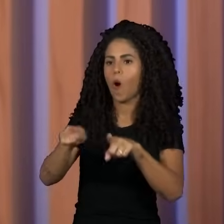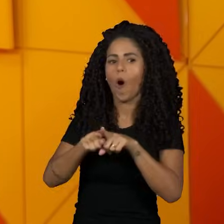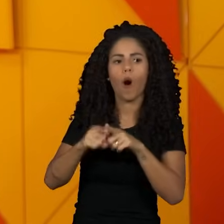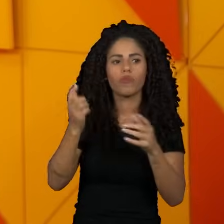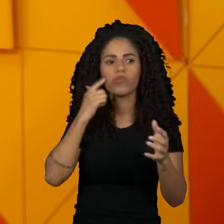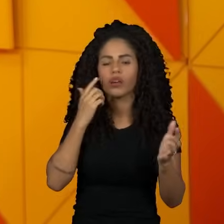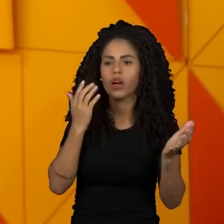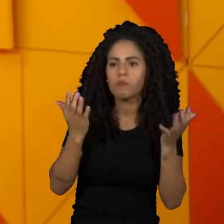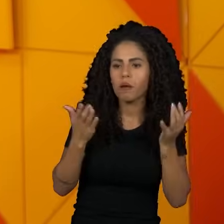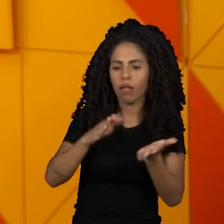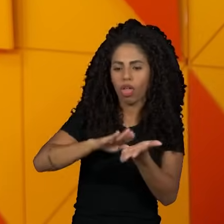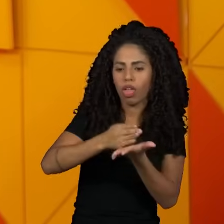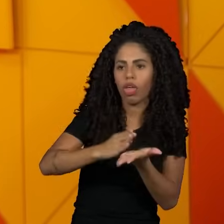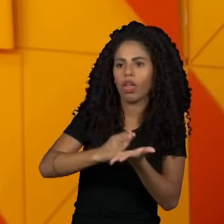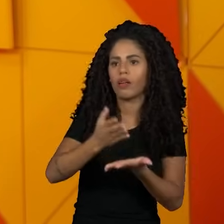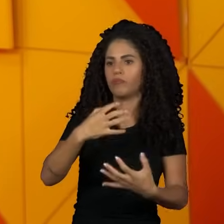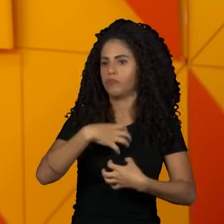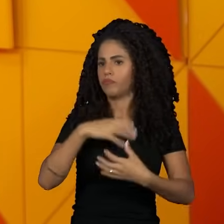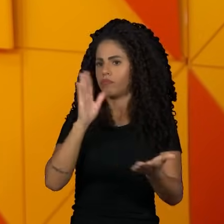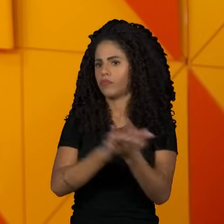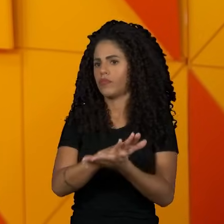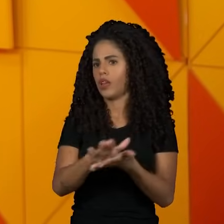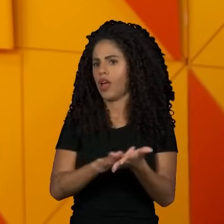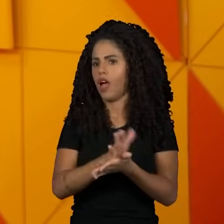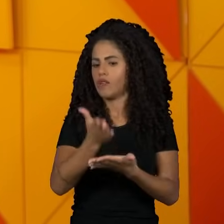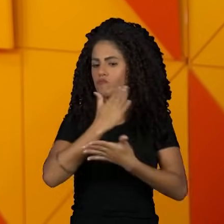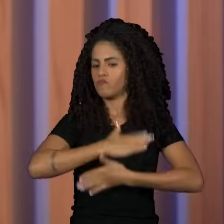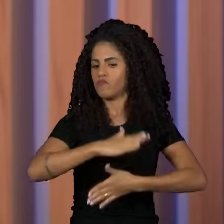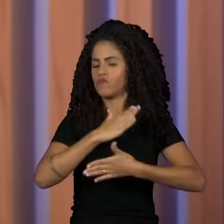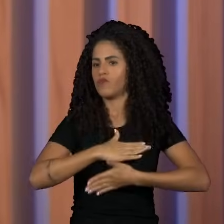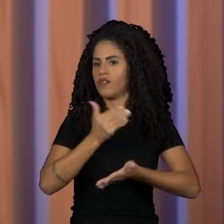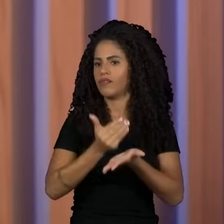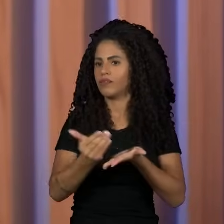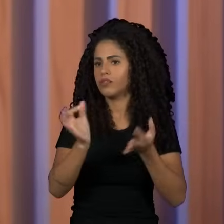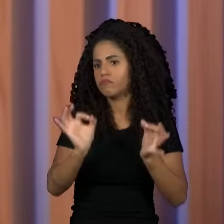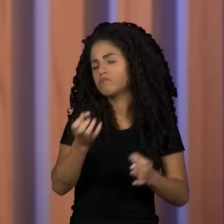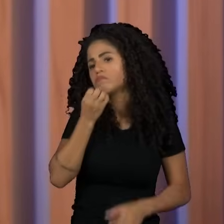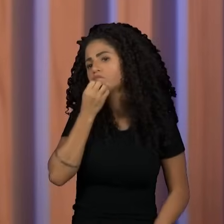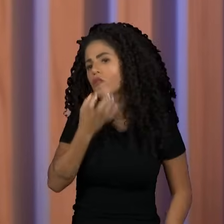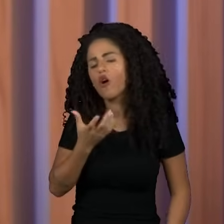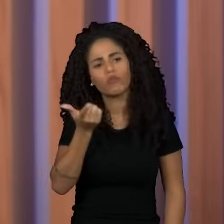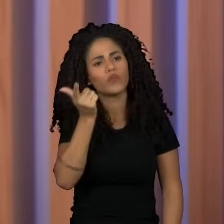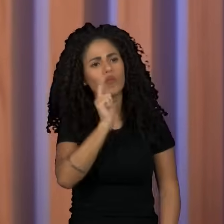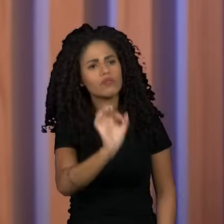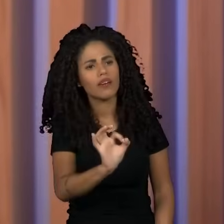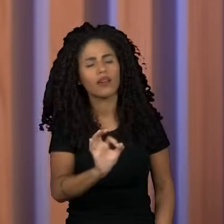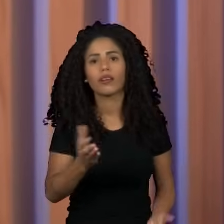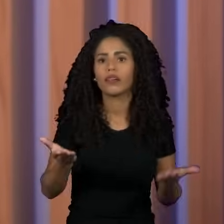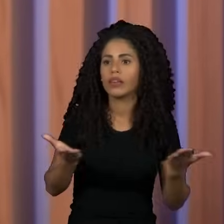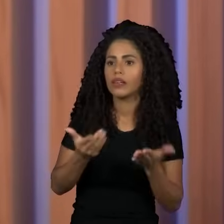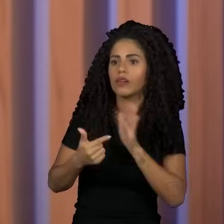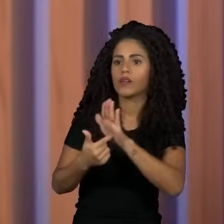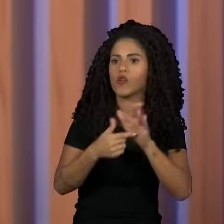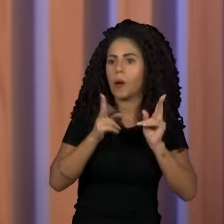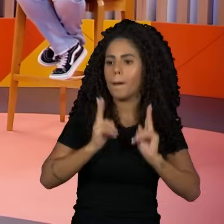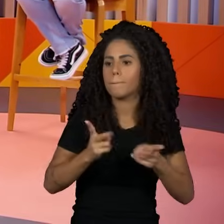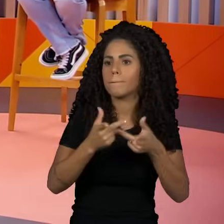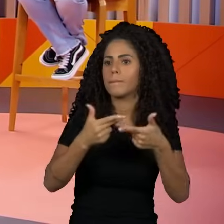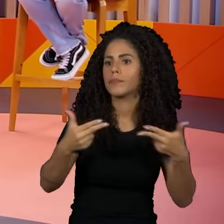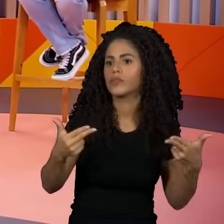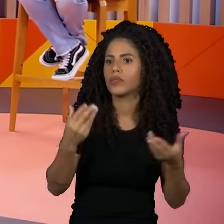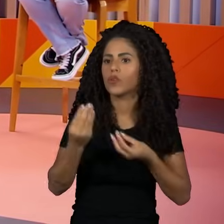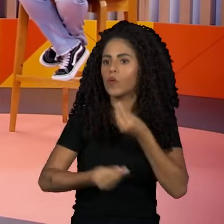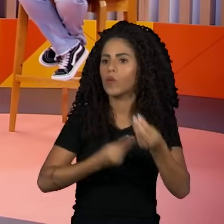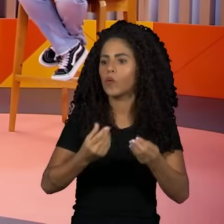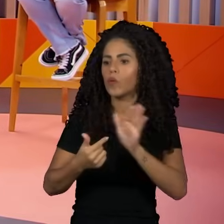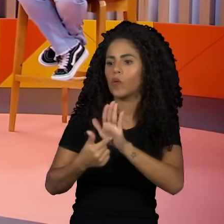elas conseguem habitar. Conseguem ficar mais tranquilas. Isso, conseguem ficar ali. Então, mesmo com a poluição, elas vão estar